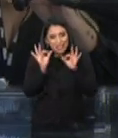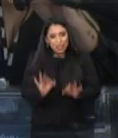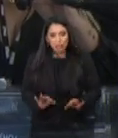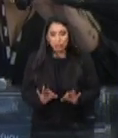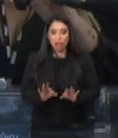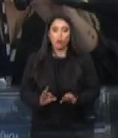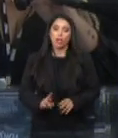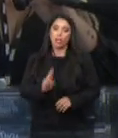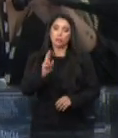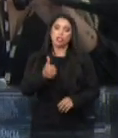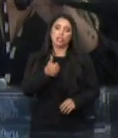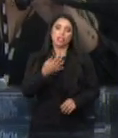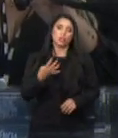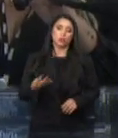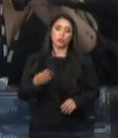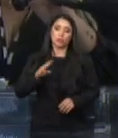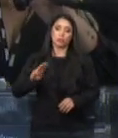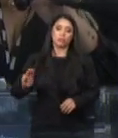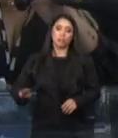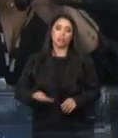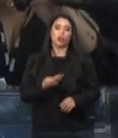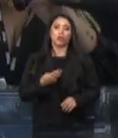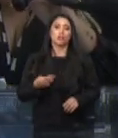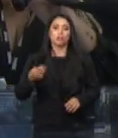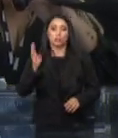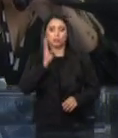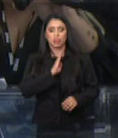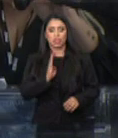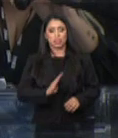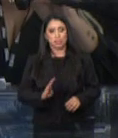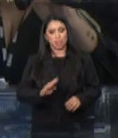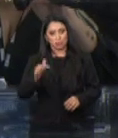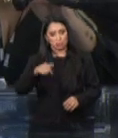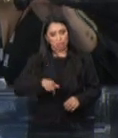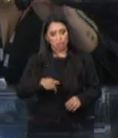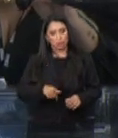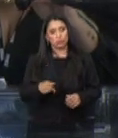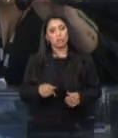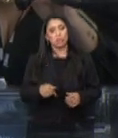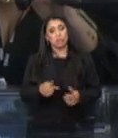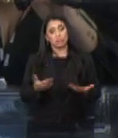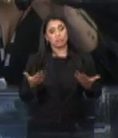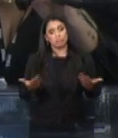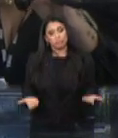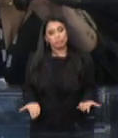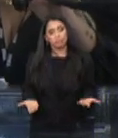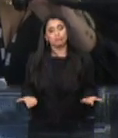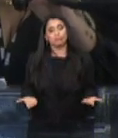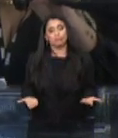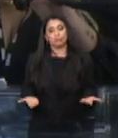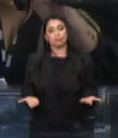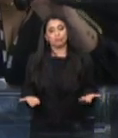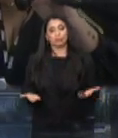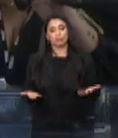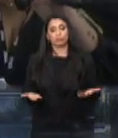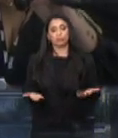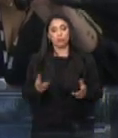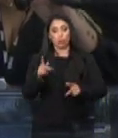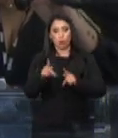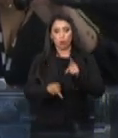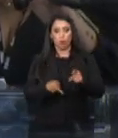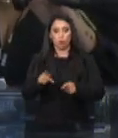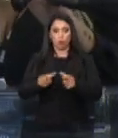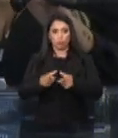14 milhões de novos brasileiros nesta condição o cenário do aumento da população